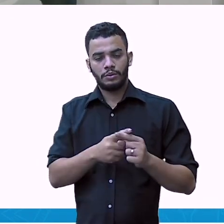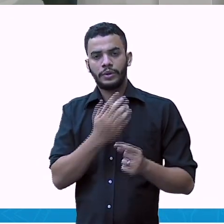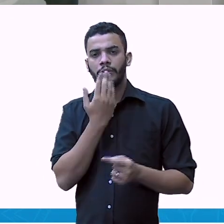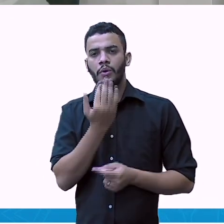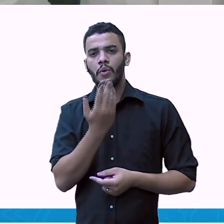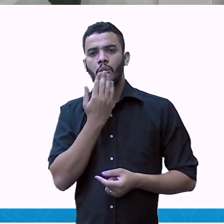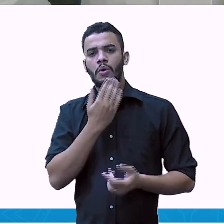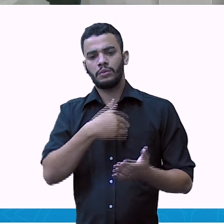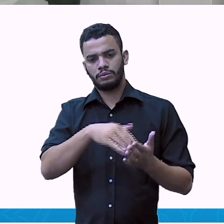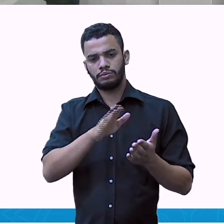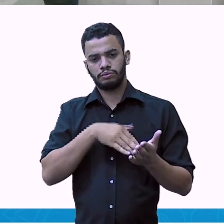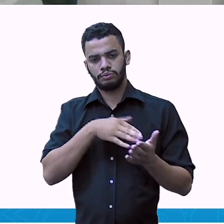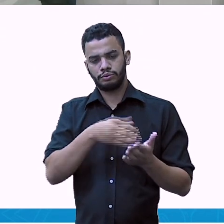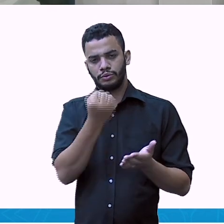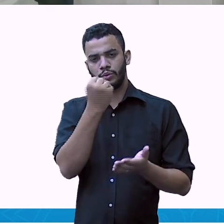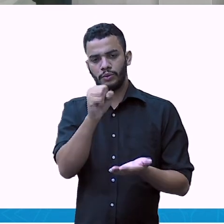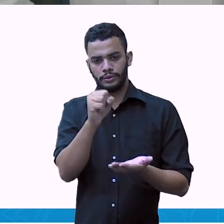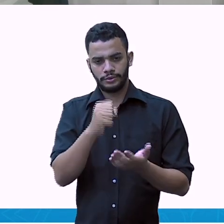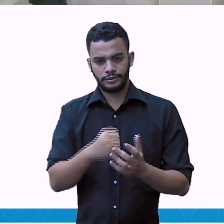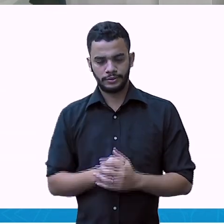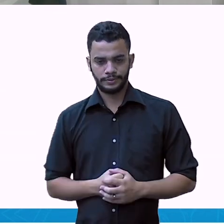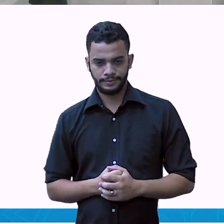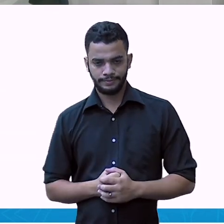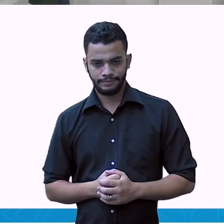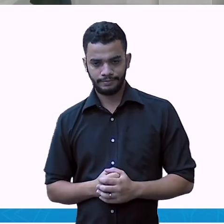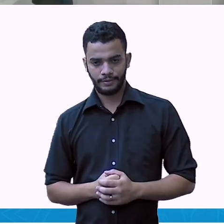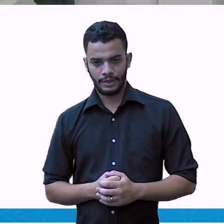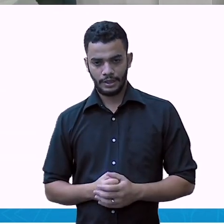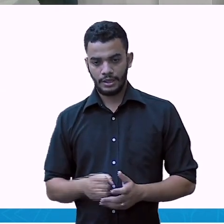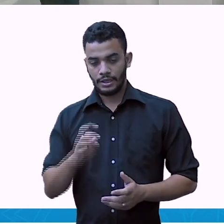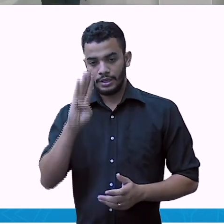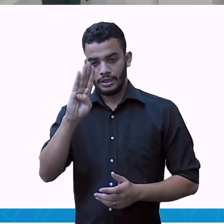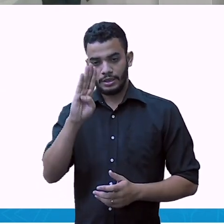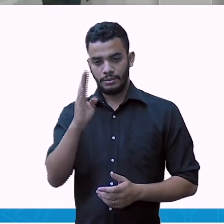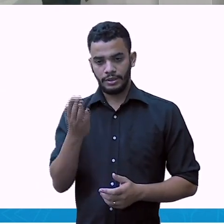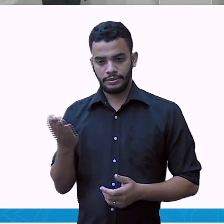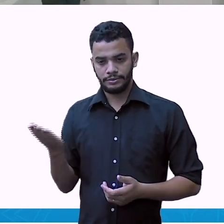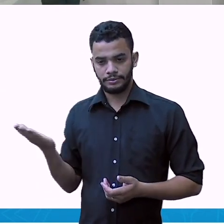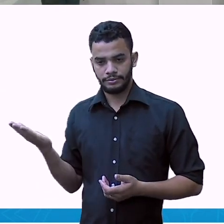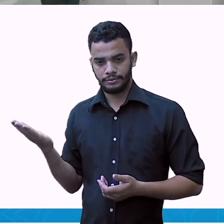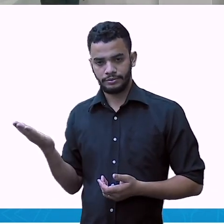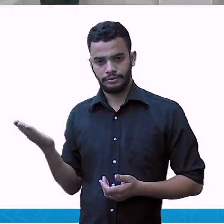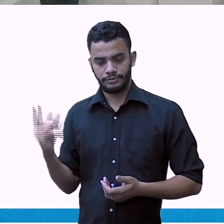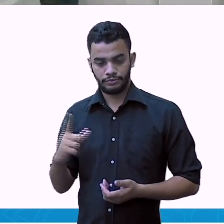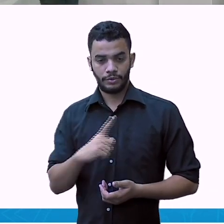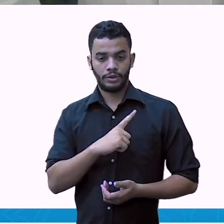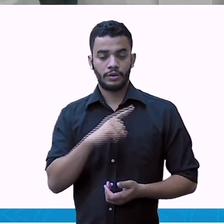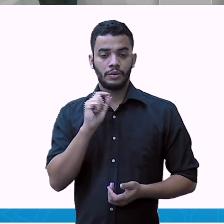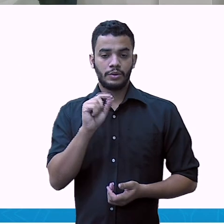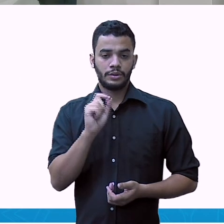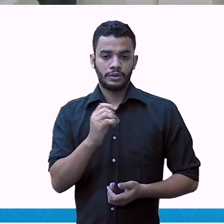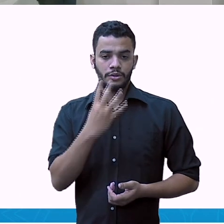8 décimos. Na letra B, eu tenho 4 partes pintadas, então serão 4